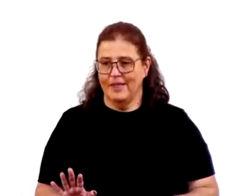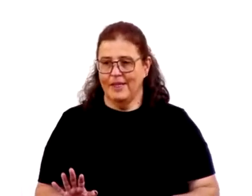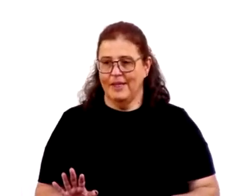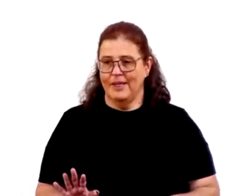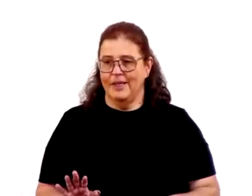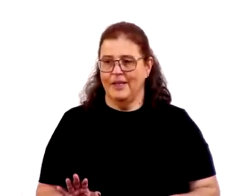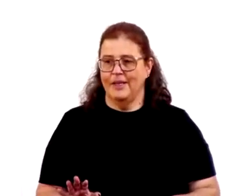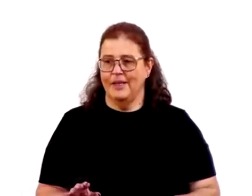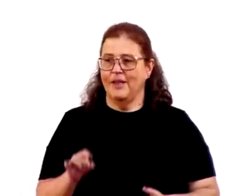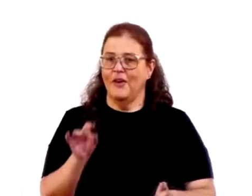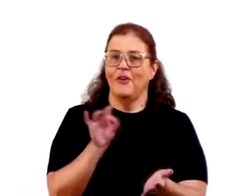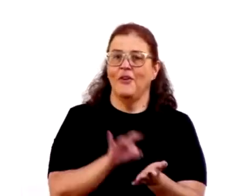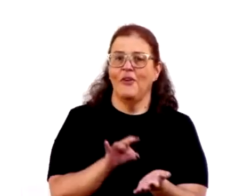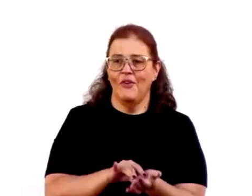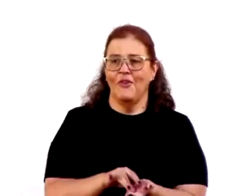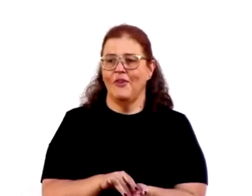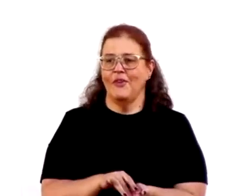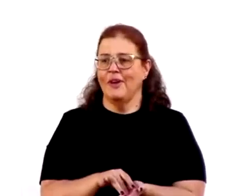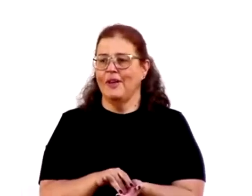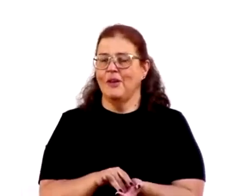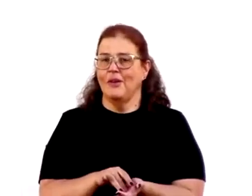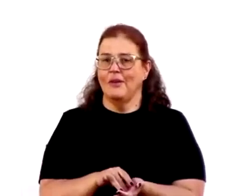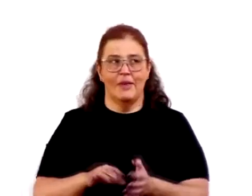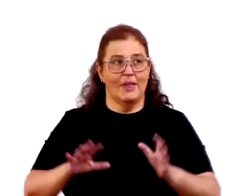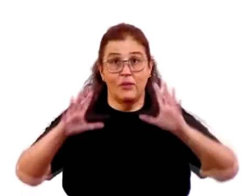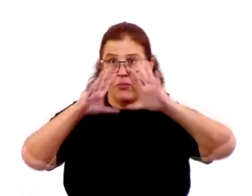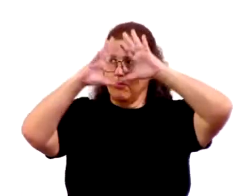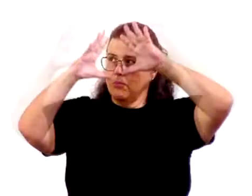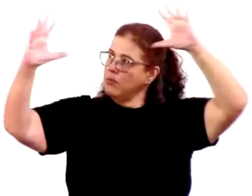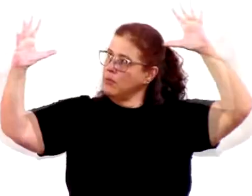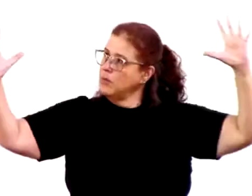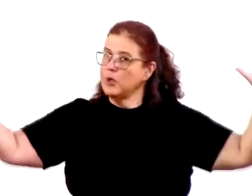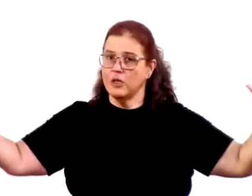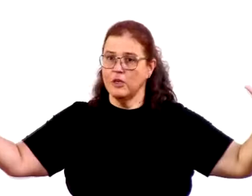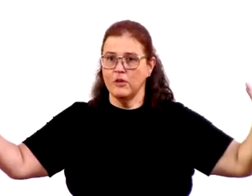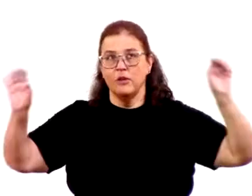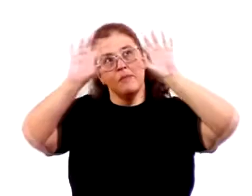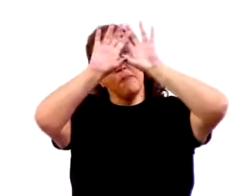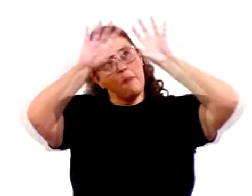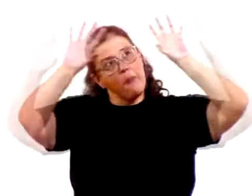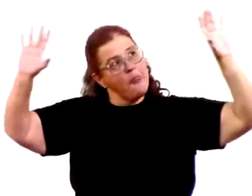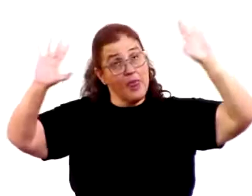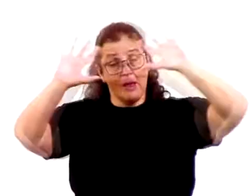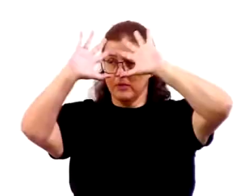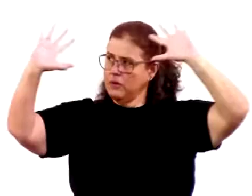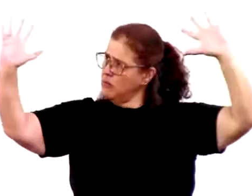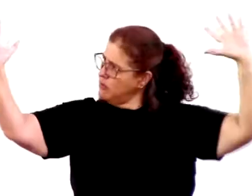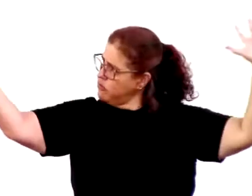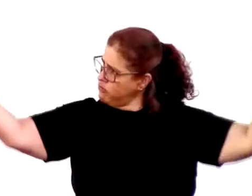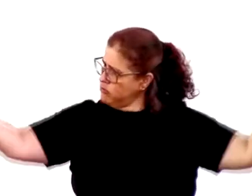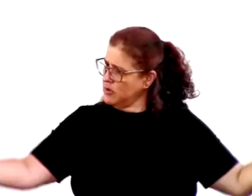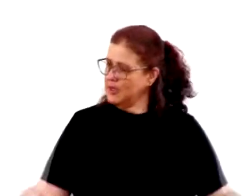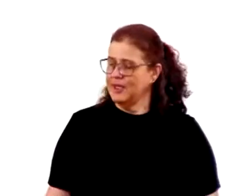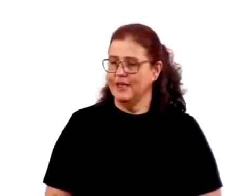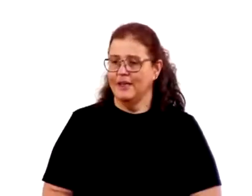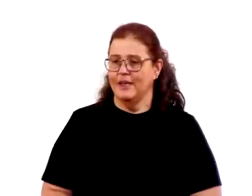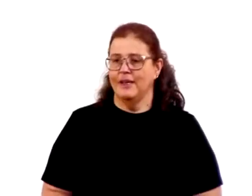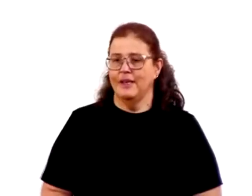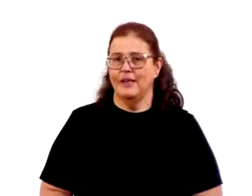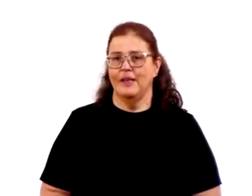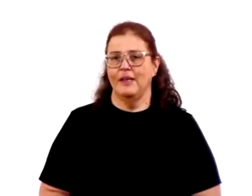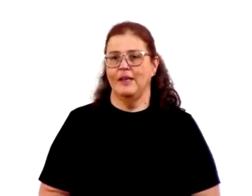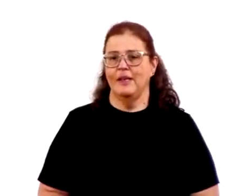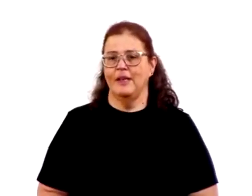Na verdade, ainda é uma ideia de galáxia, né? Mas você vai ter uma ideia, criança, do que o pastor quer falar nessa manhã.